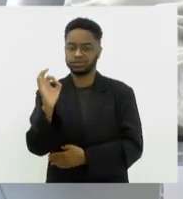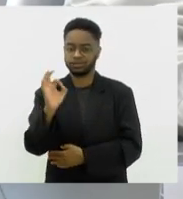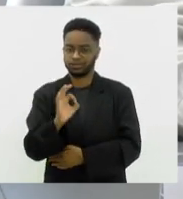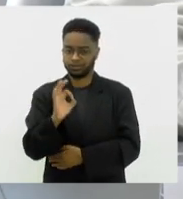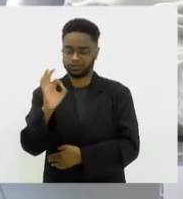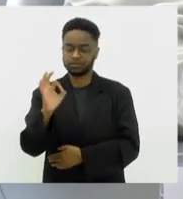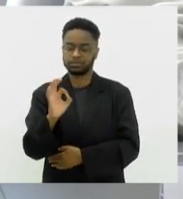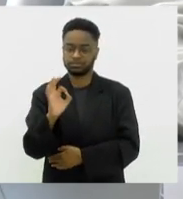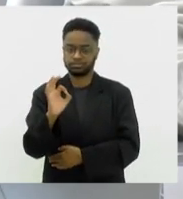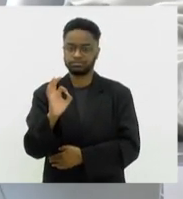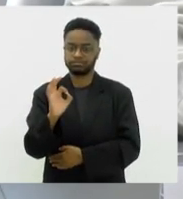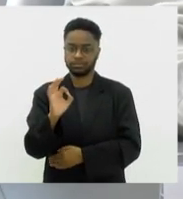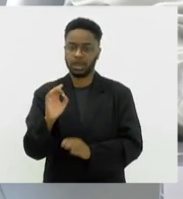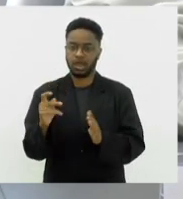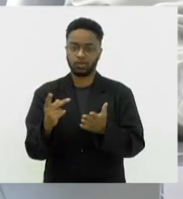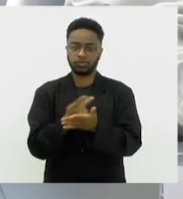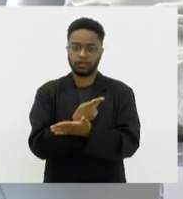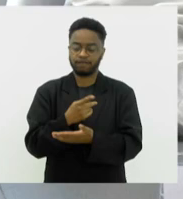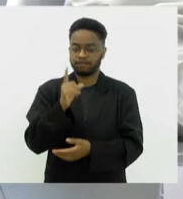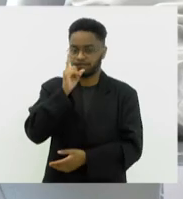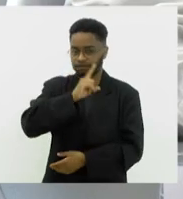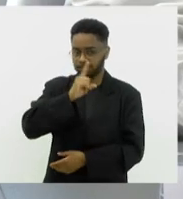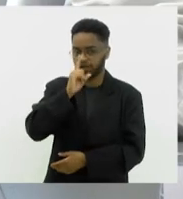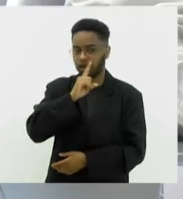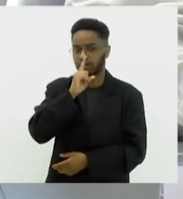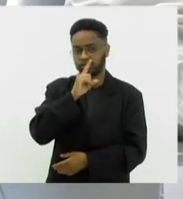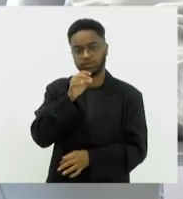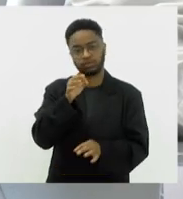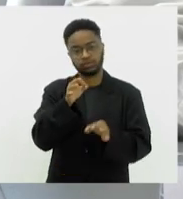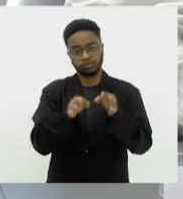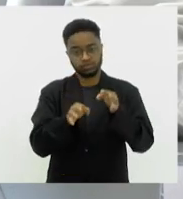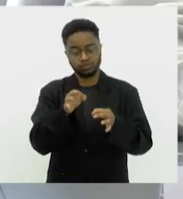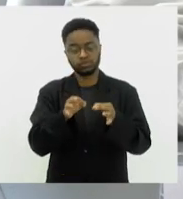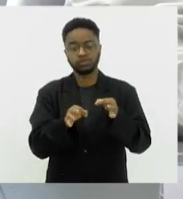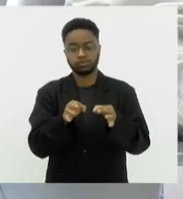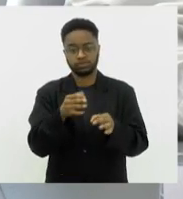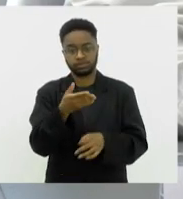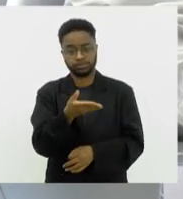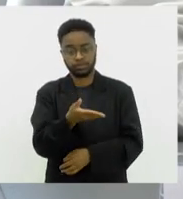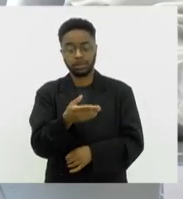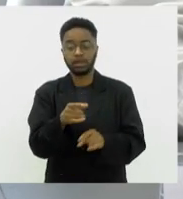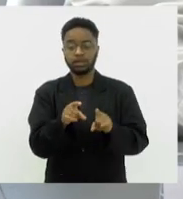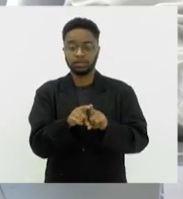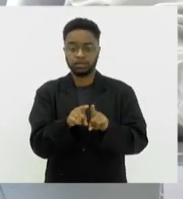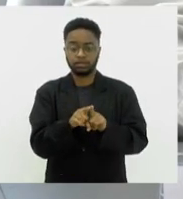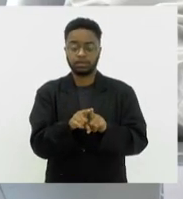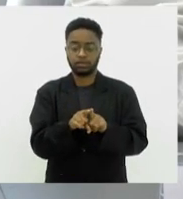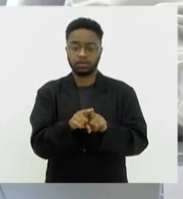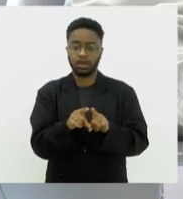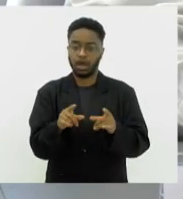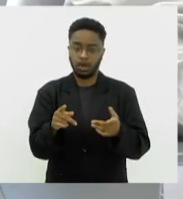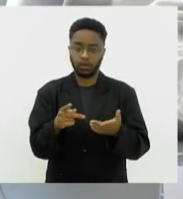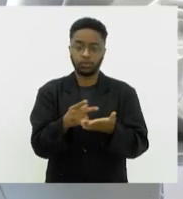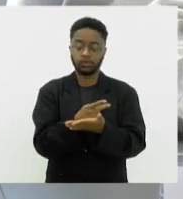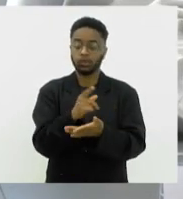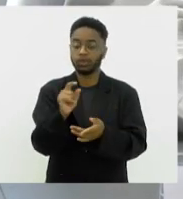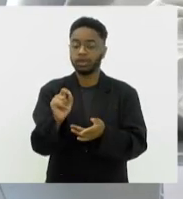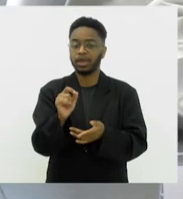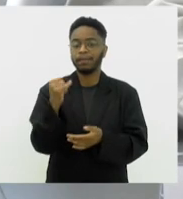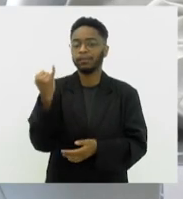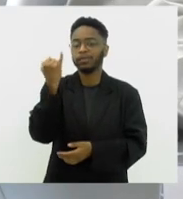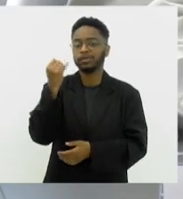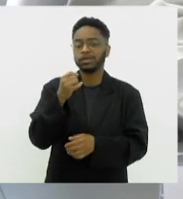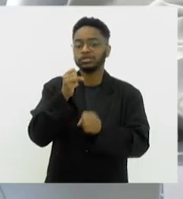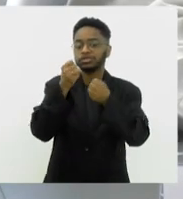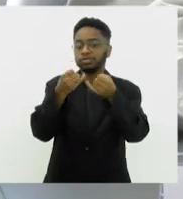eh de equívocos judiciais e foram equ equívocos judiciais importante dizer que todos os